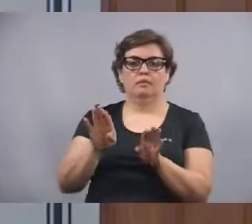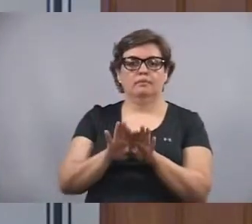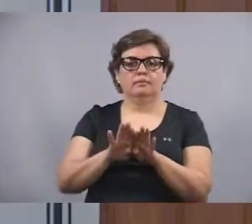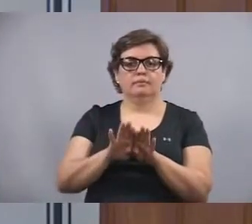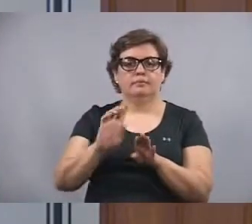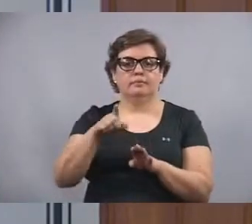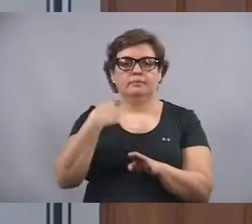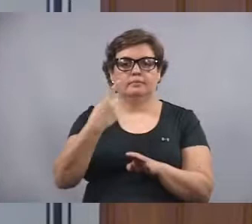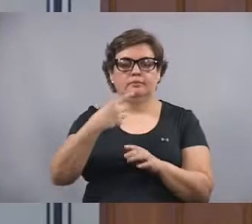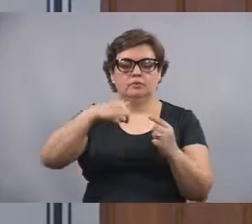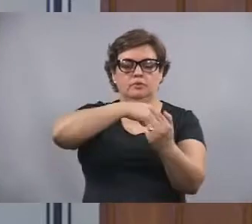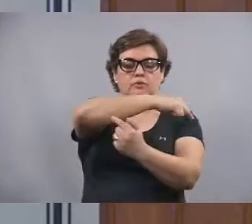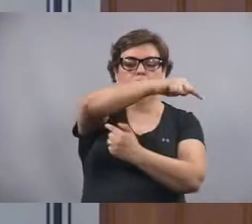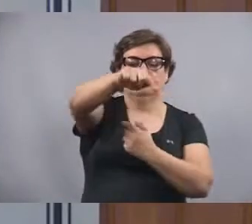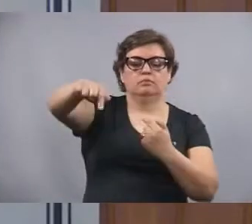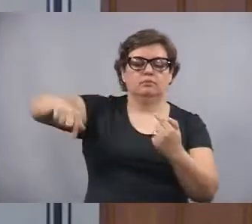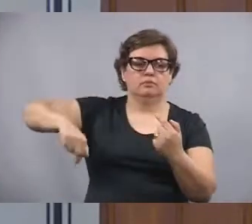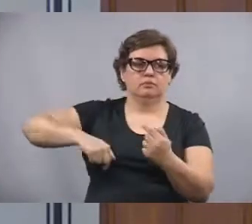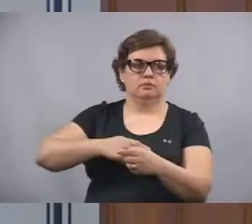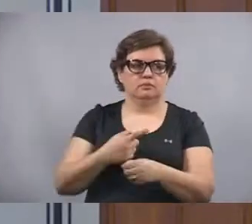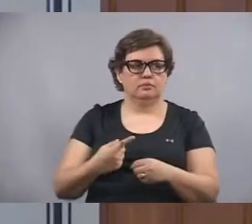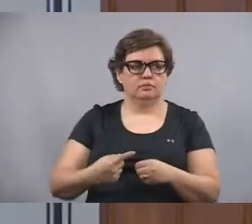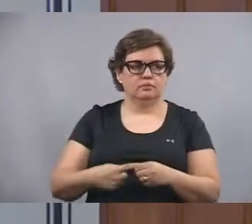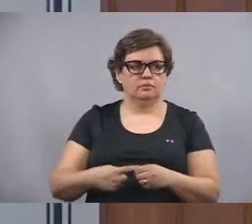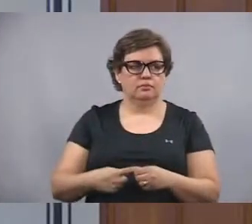também a nossa periferia da cidade.